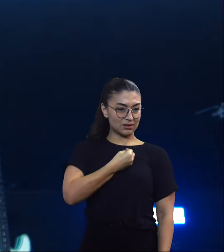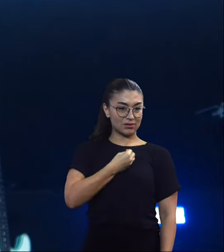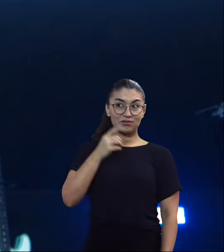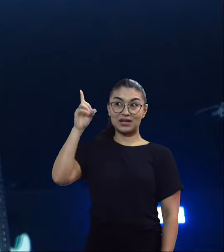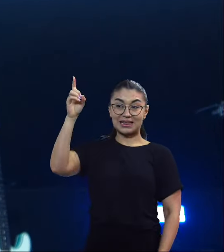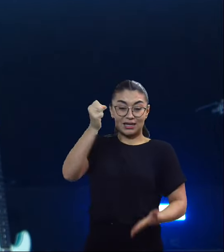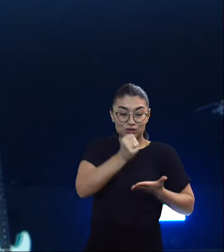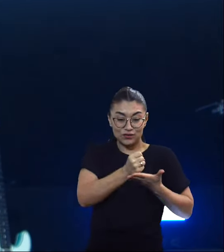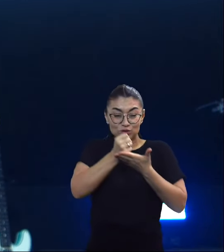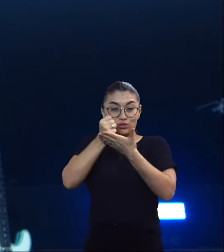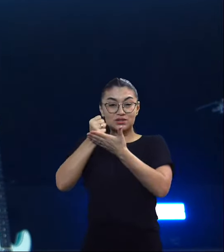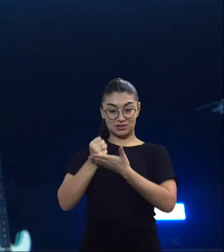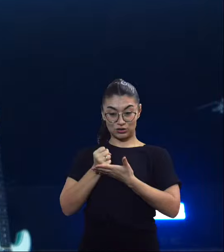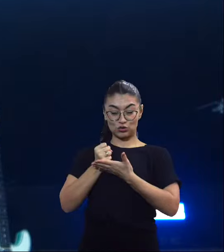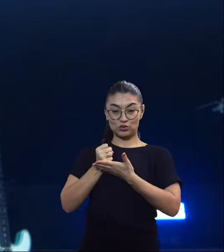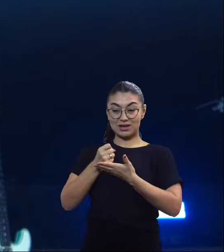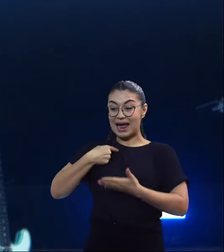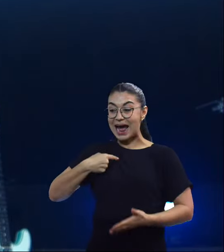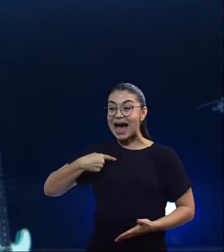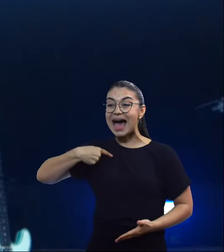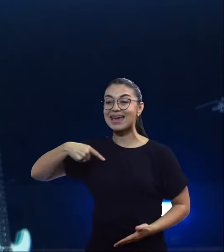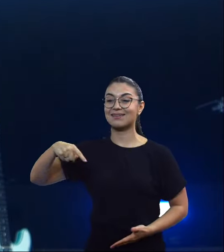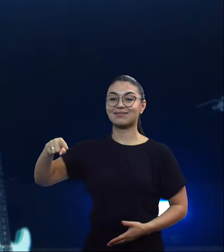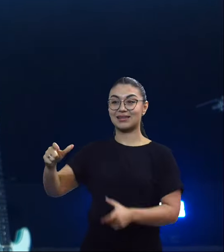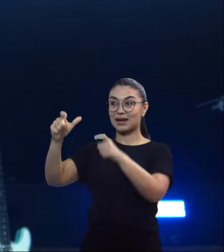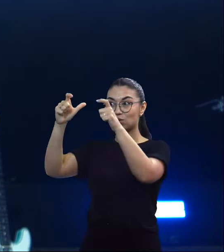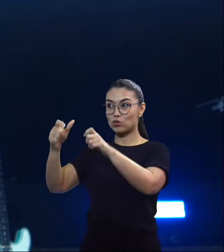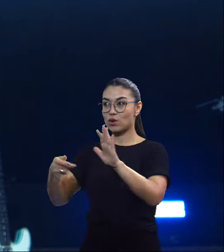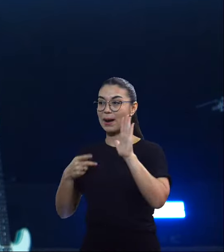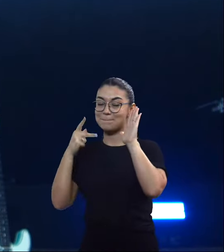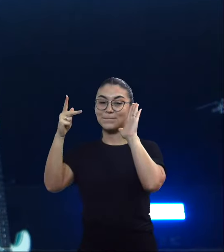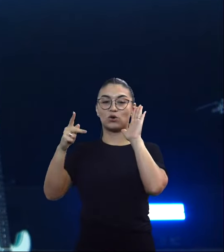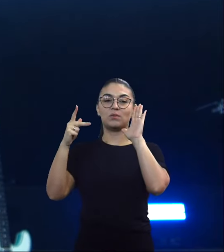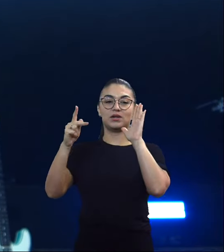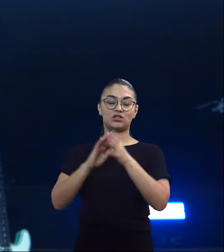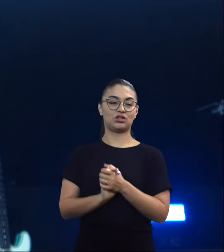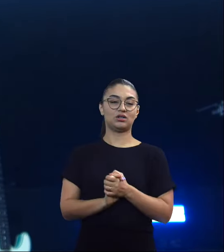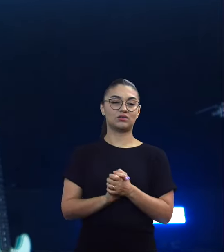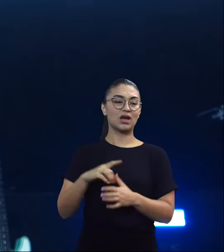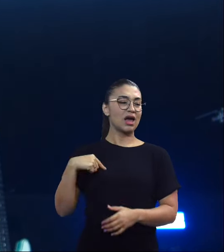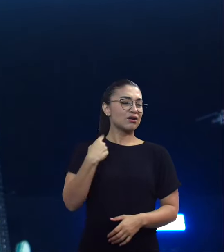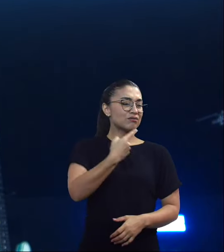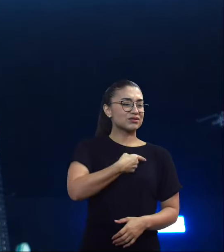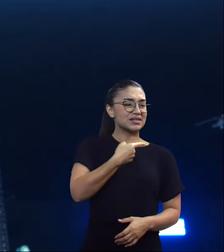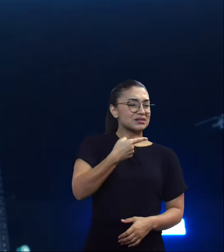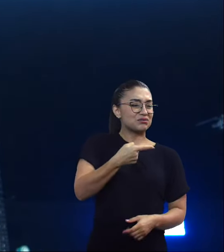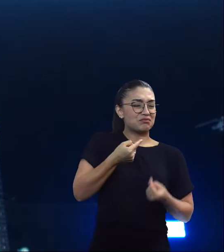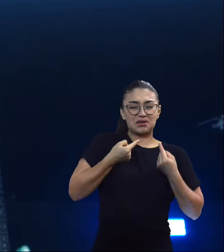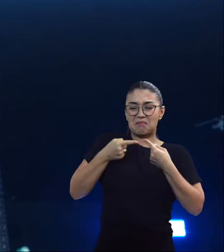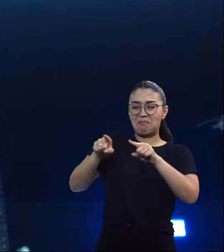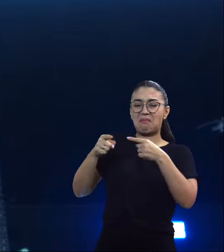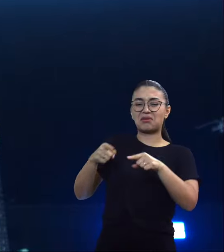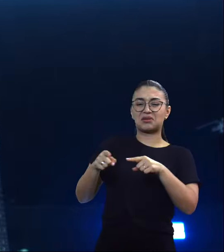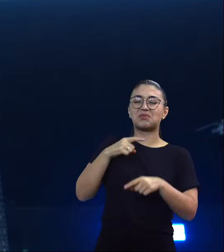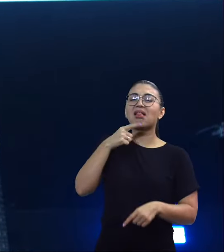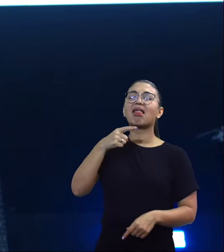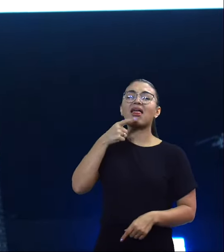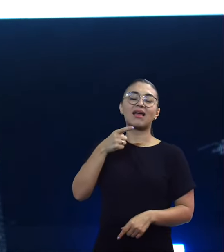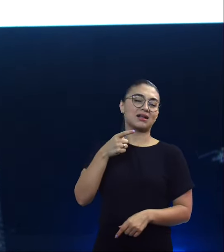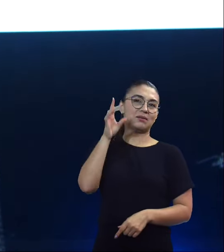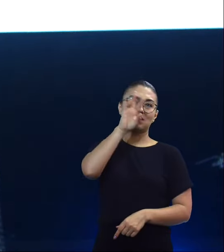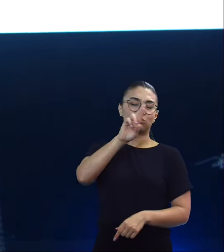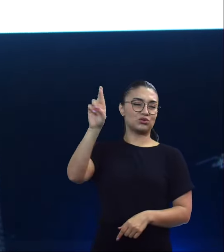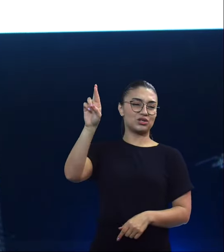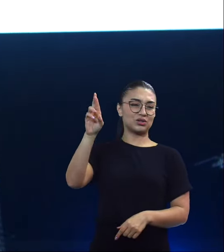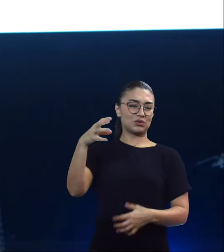terra, onde manam leite e mel, e a dará a nós. Somente não sejam rebeldes contra o Senhor, e não tenham